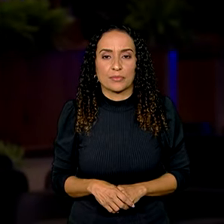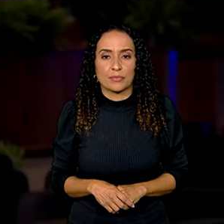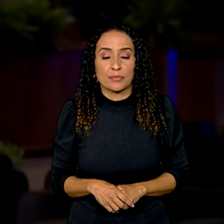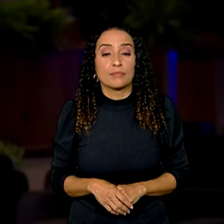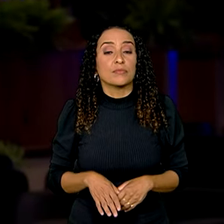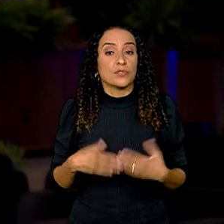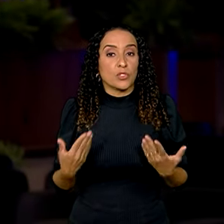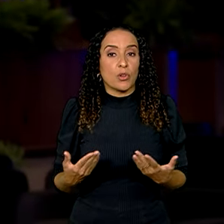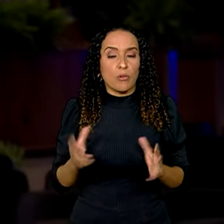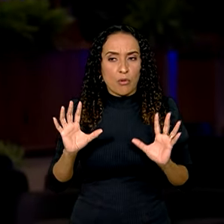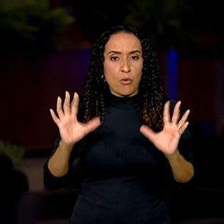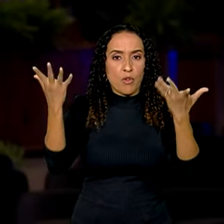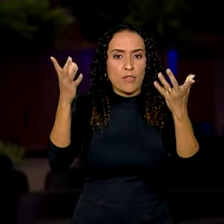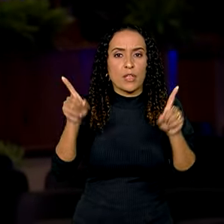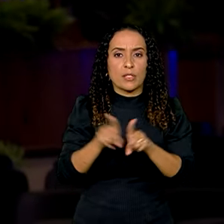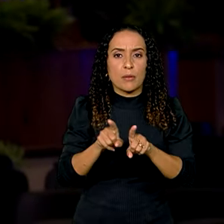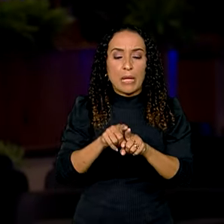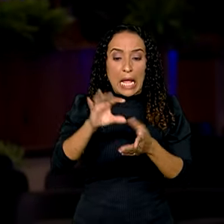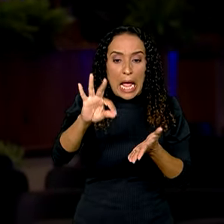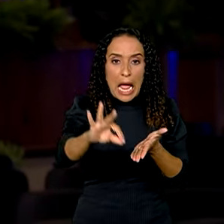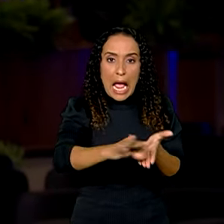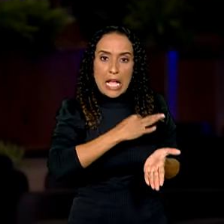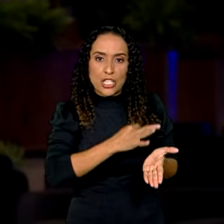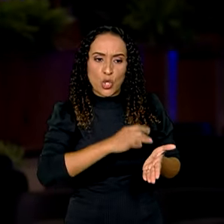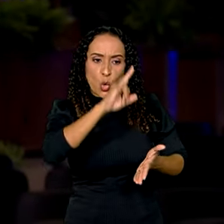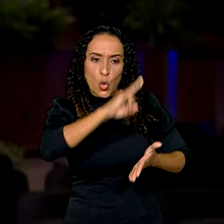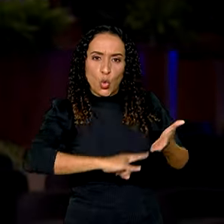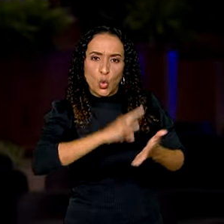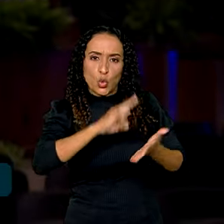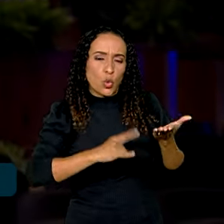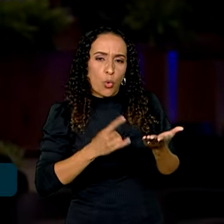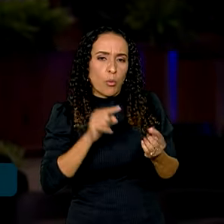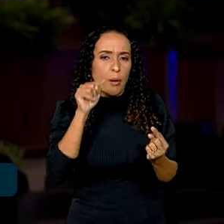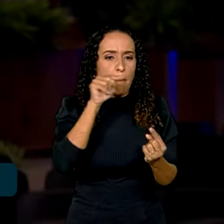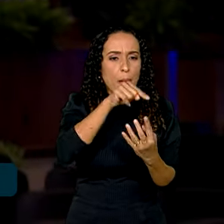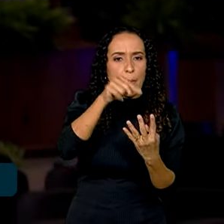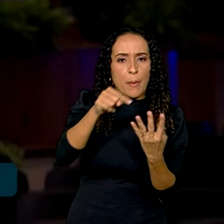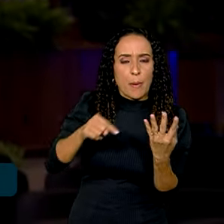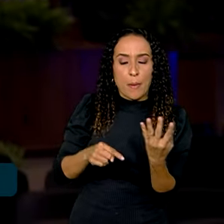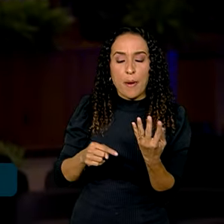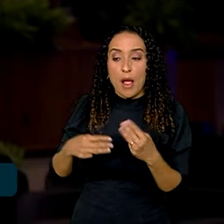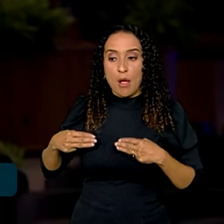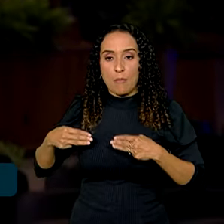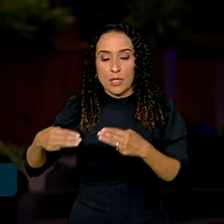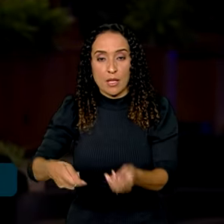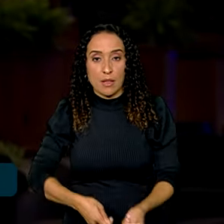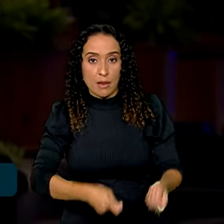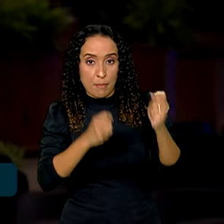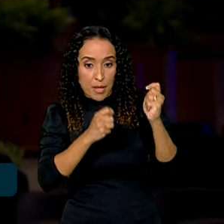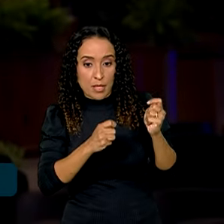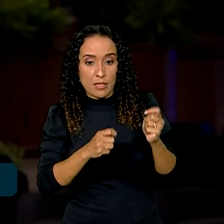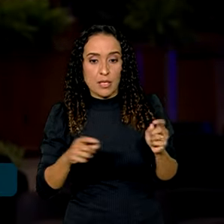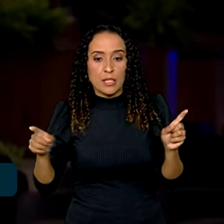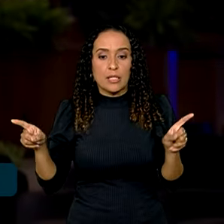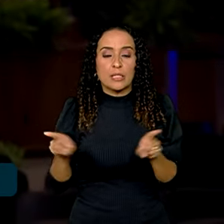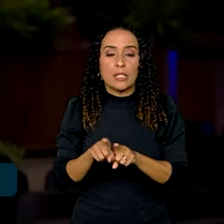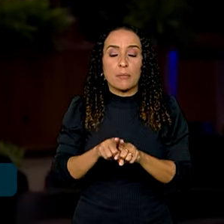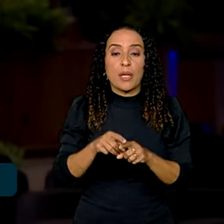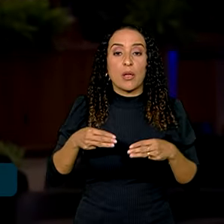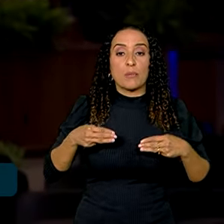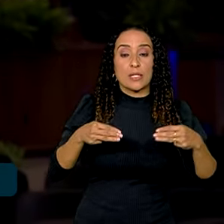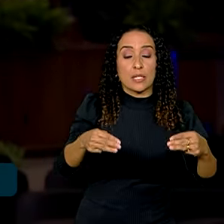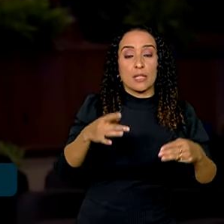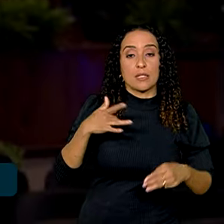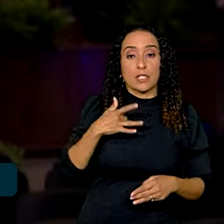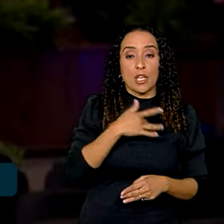E olha, durante o evento também foi assinado um protocolo de intenções entre o Ministério da Pesca e Aquicultura e o Ministério da